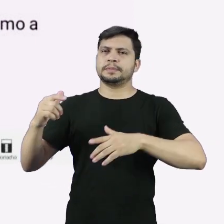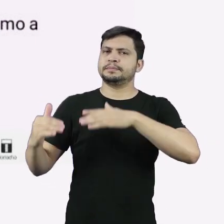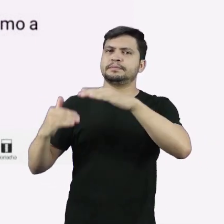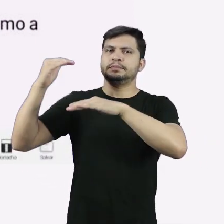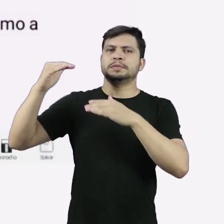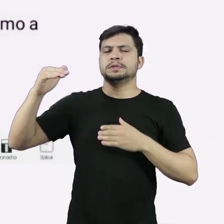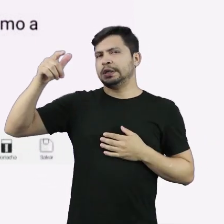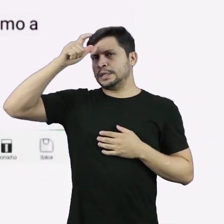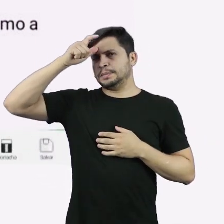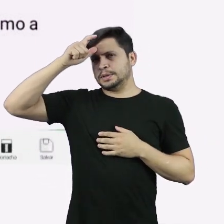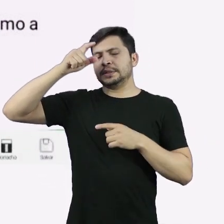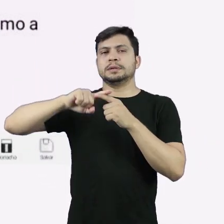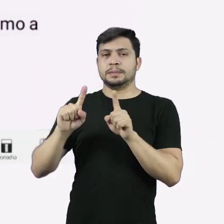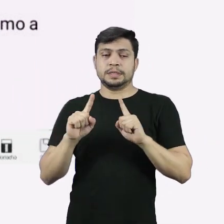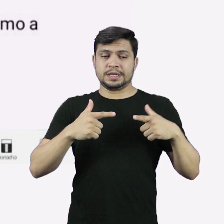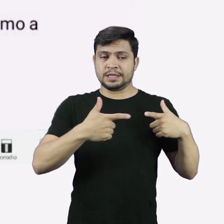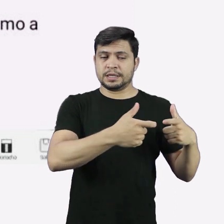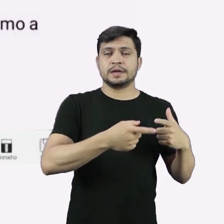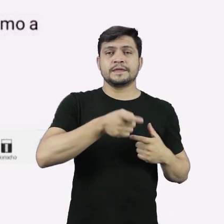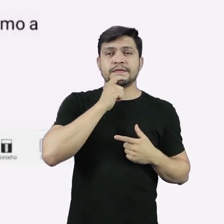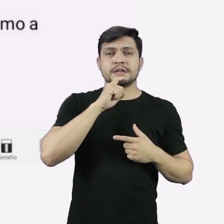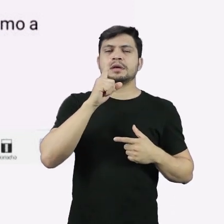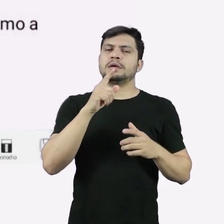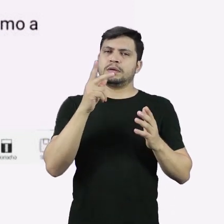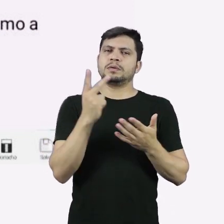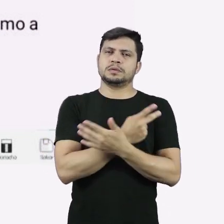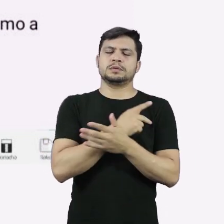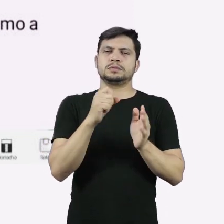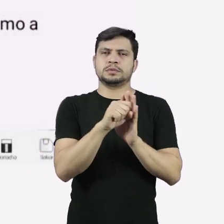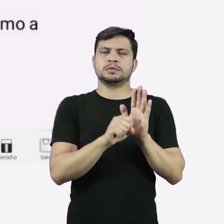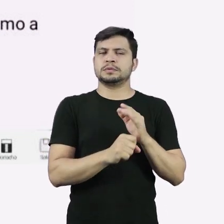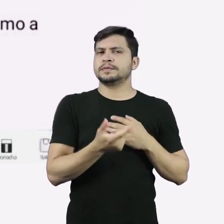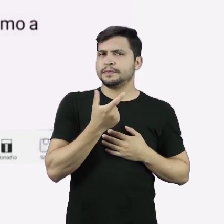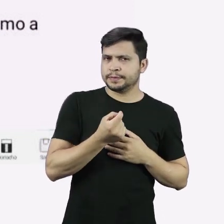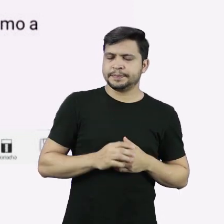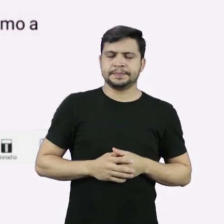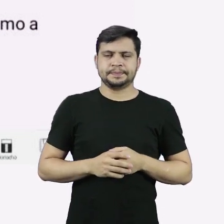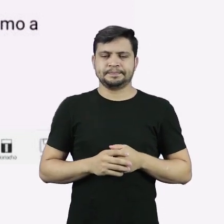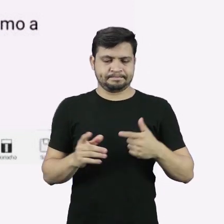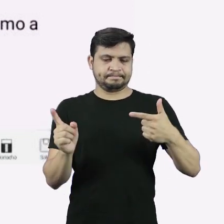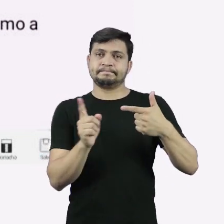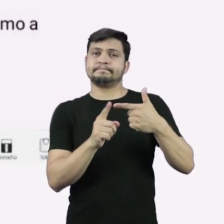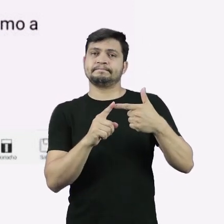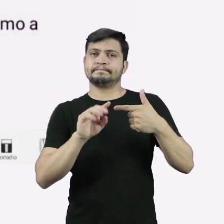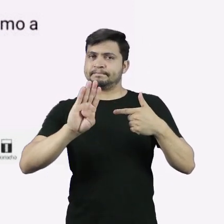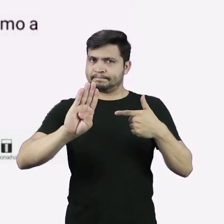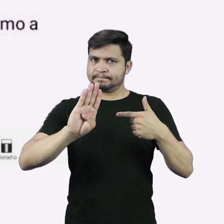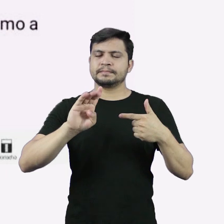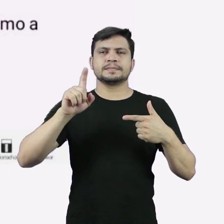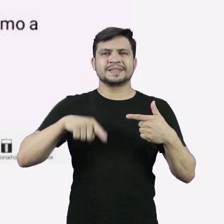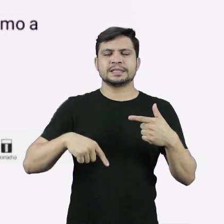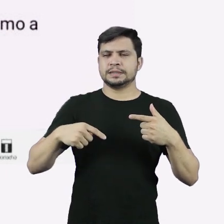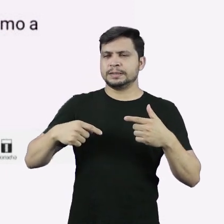segunda metade do século XX. Letra B. Corrida armamentista entre as potências imperialistas